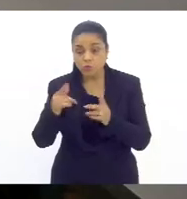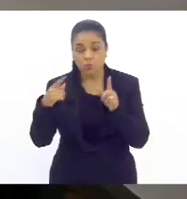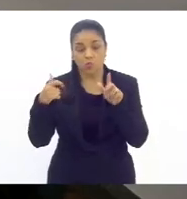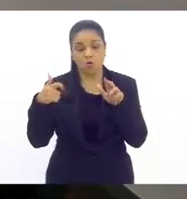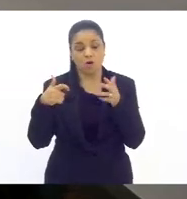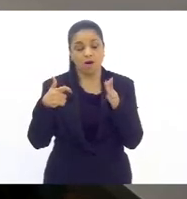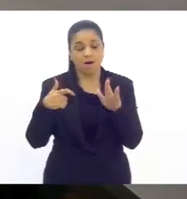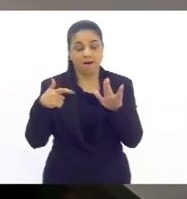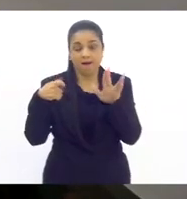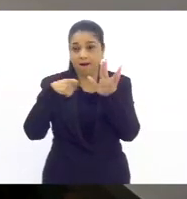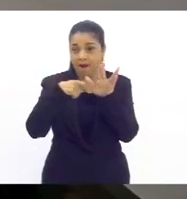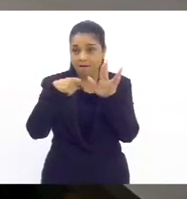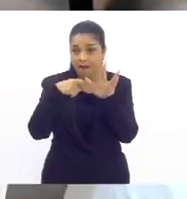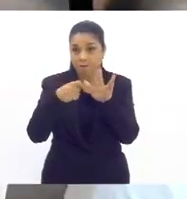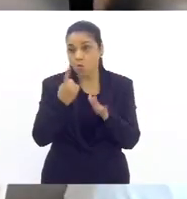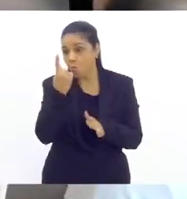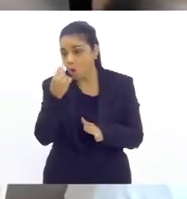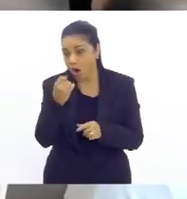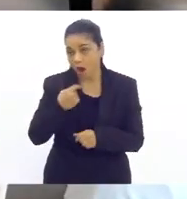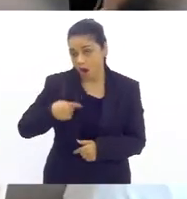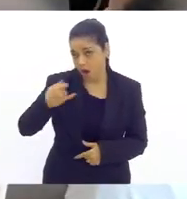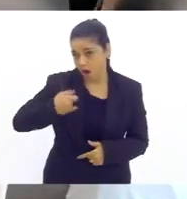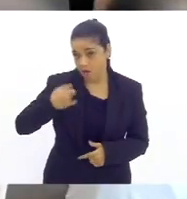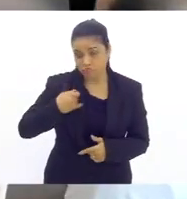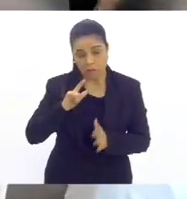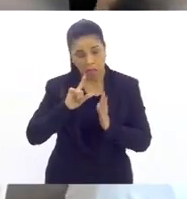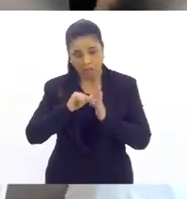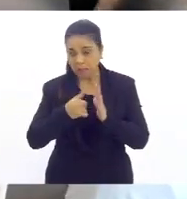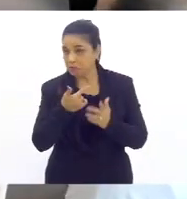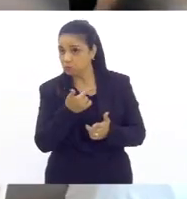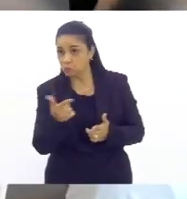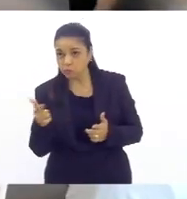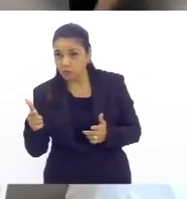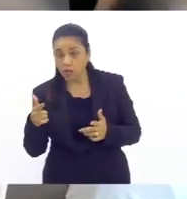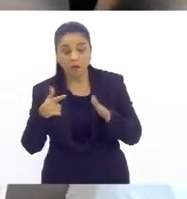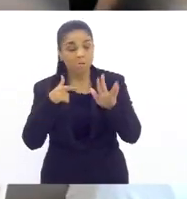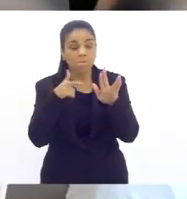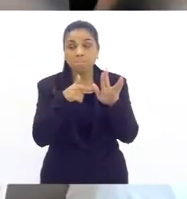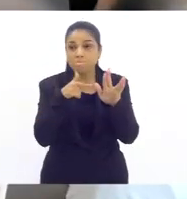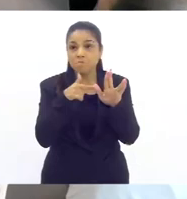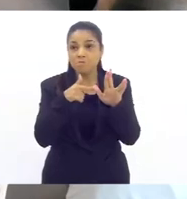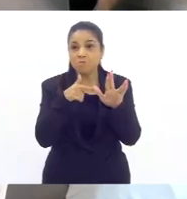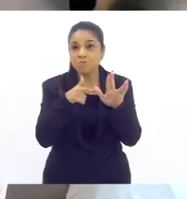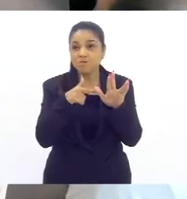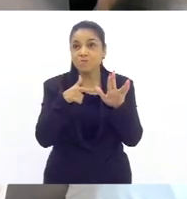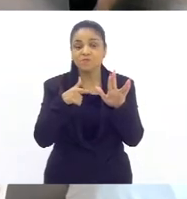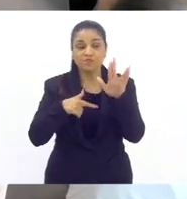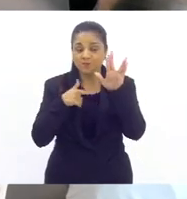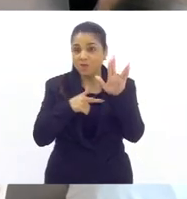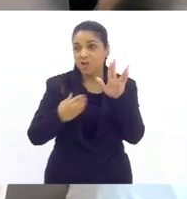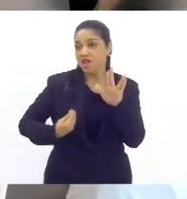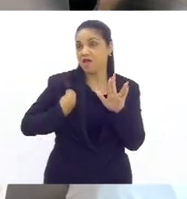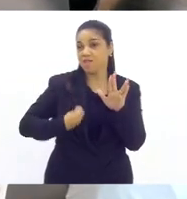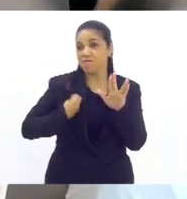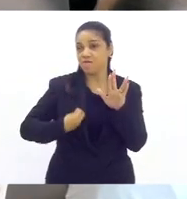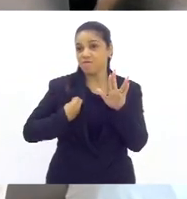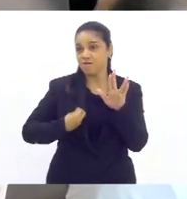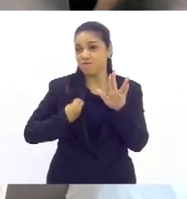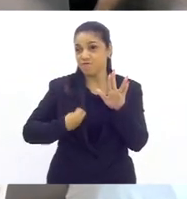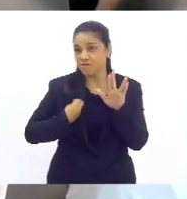tem nenhum atraso nem pedagógico maconha é vida ela está dentro do nosso organismo